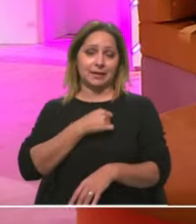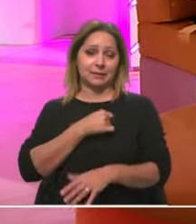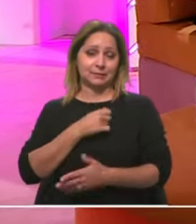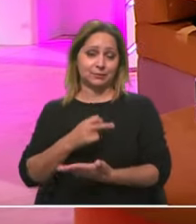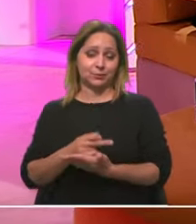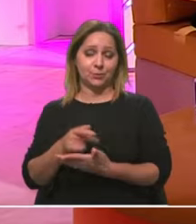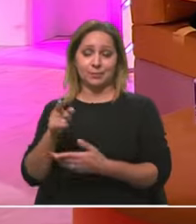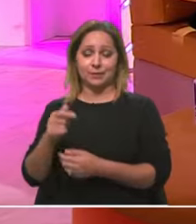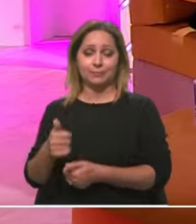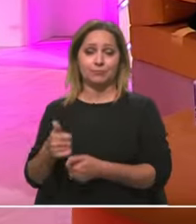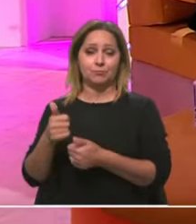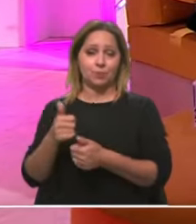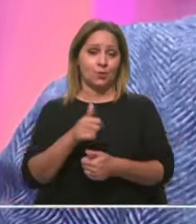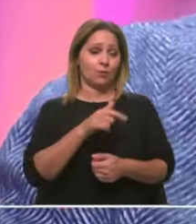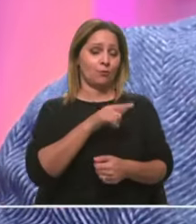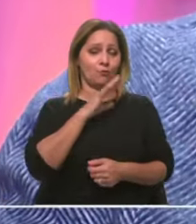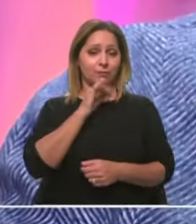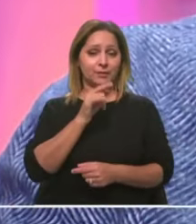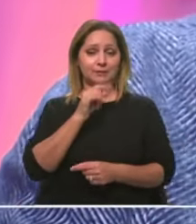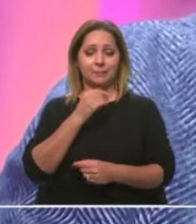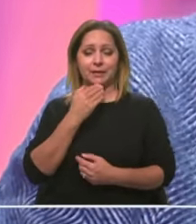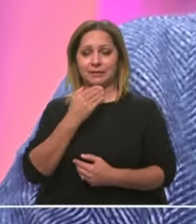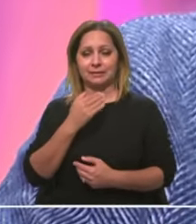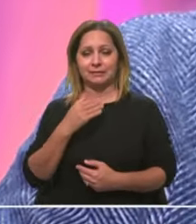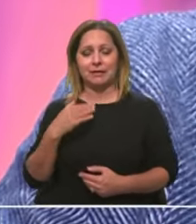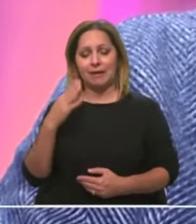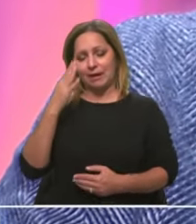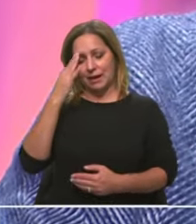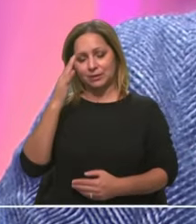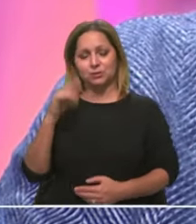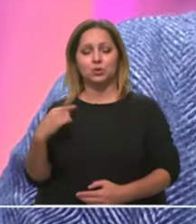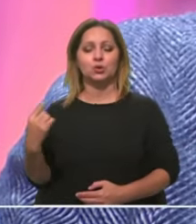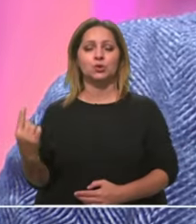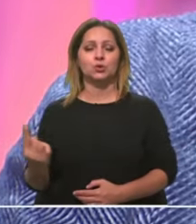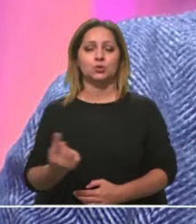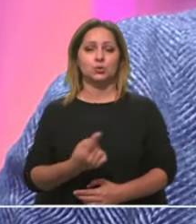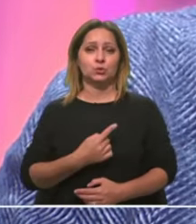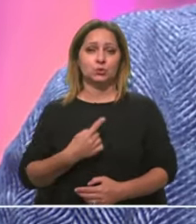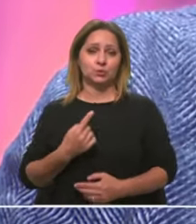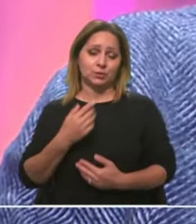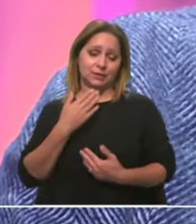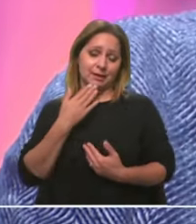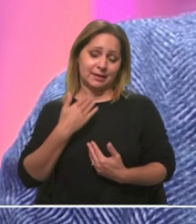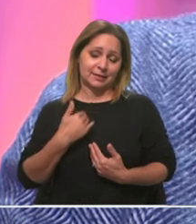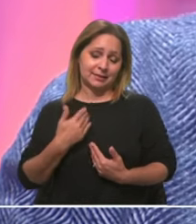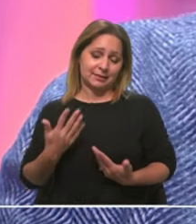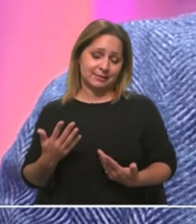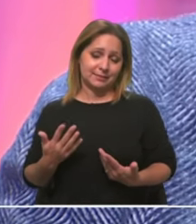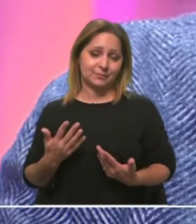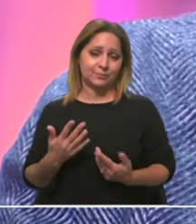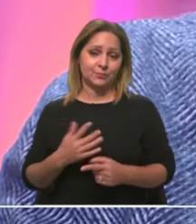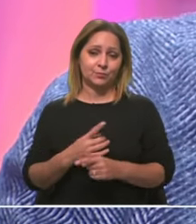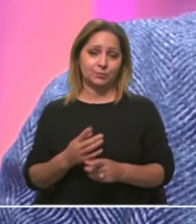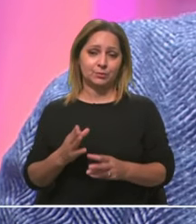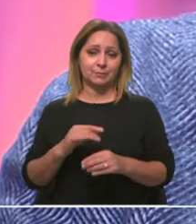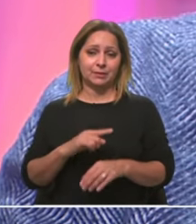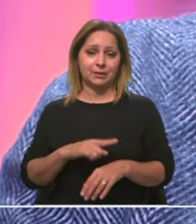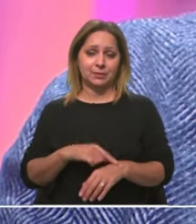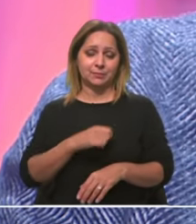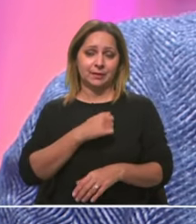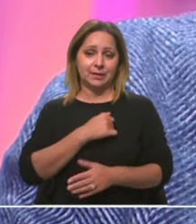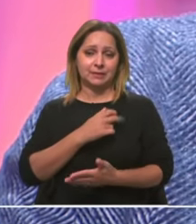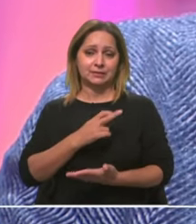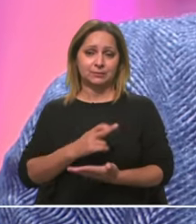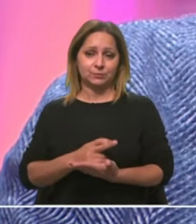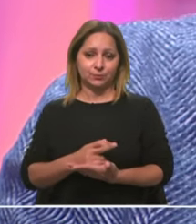melhor e o Lucas também agradece acho que a família toda ah acabam por agradecer porque consigo estar mais tempo em casa e mais com a